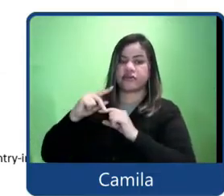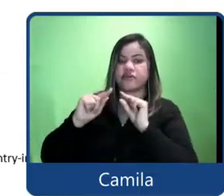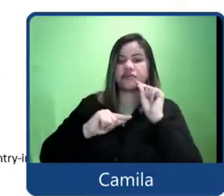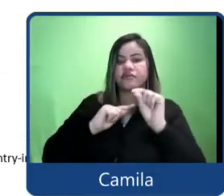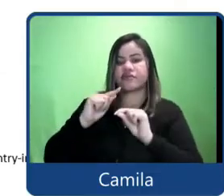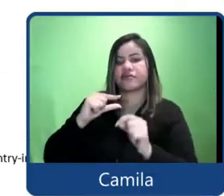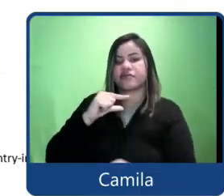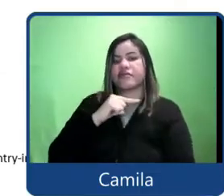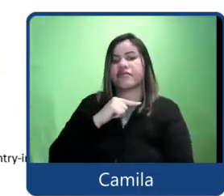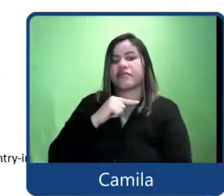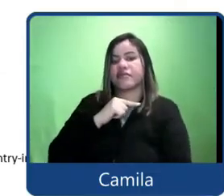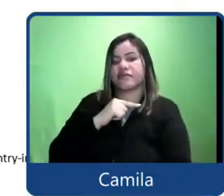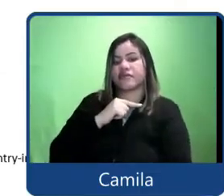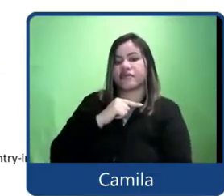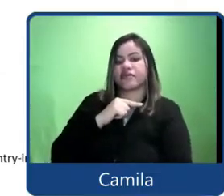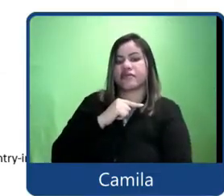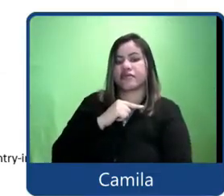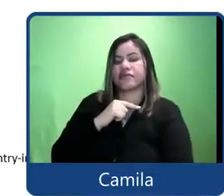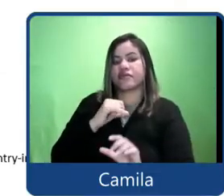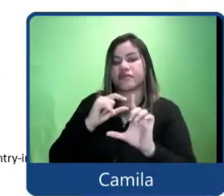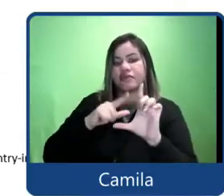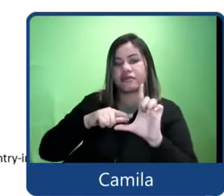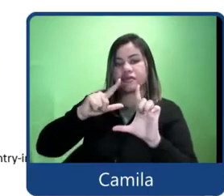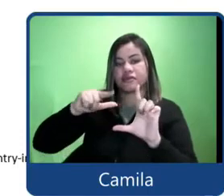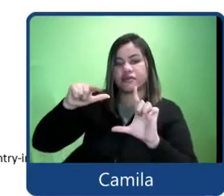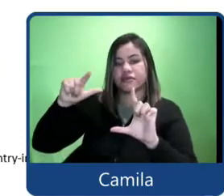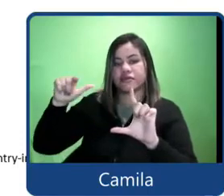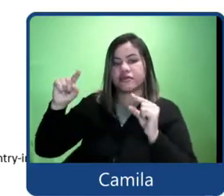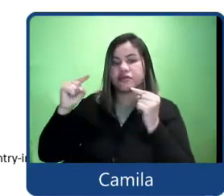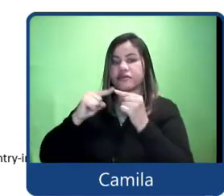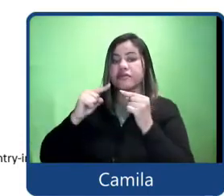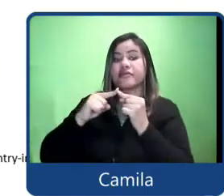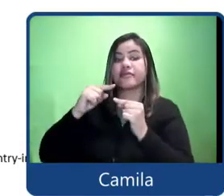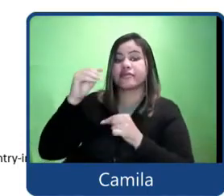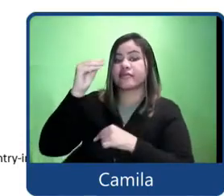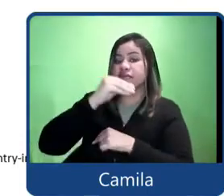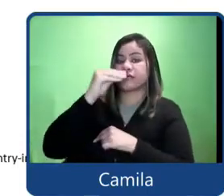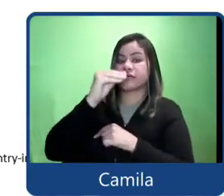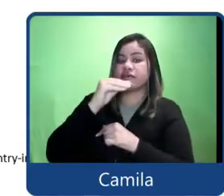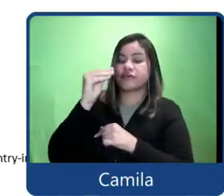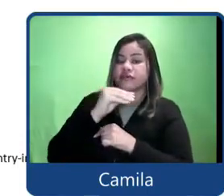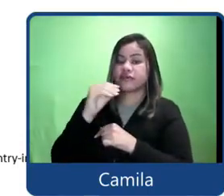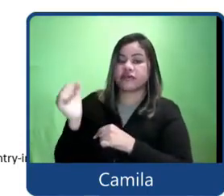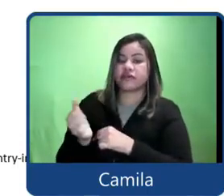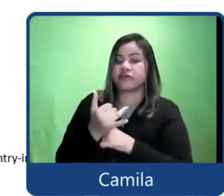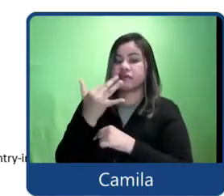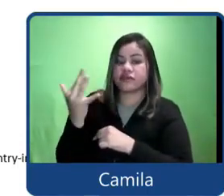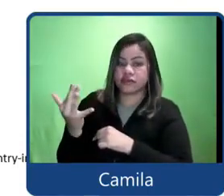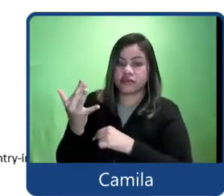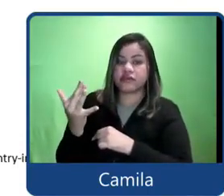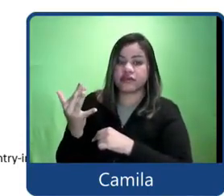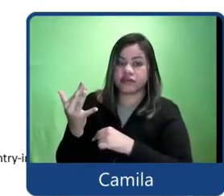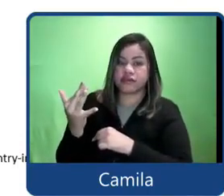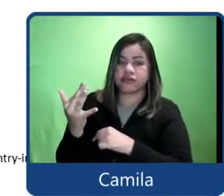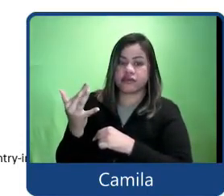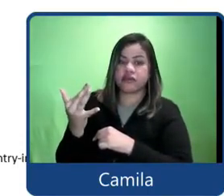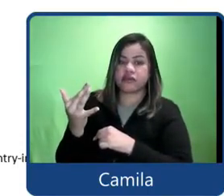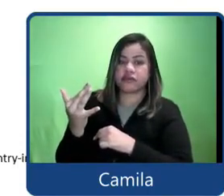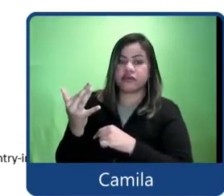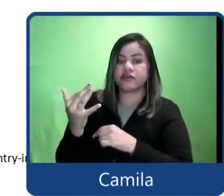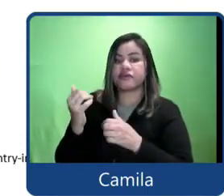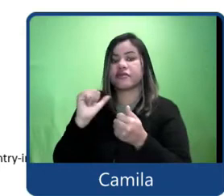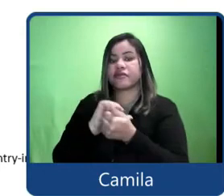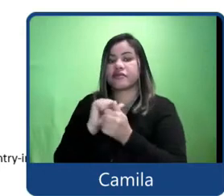que considera a vulnerabilidade, quantos países também já estão preparados, já estão mais resilientes ou estão